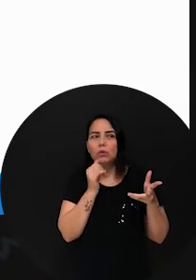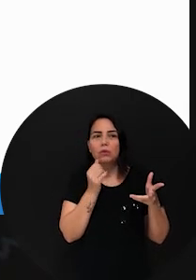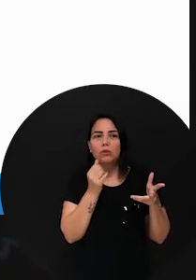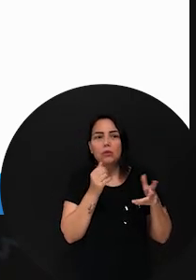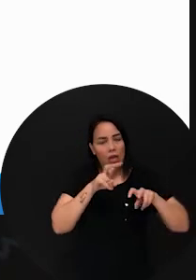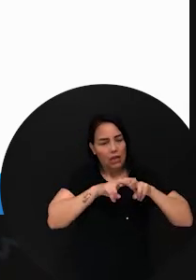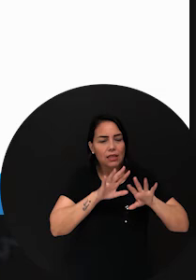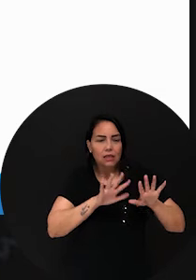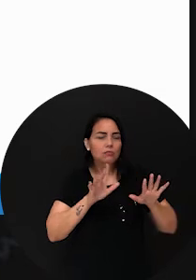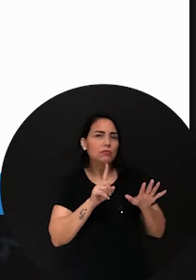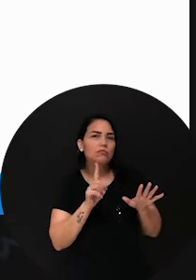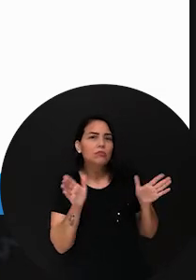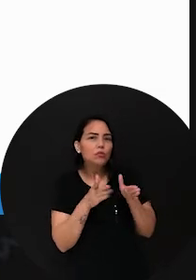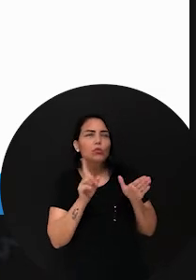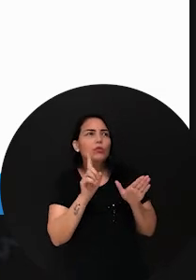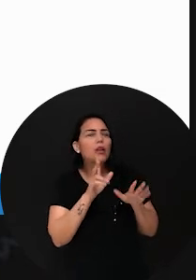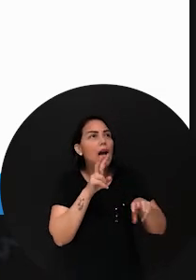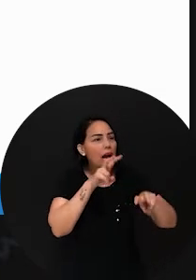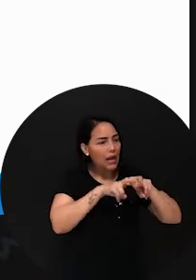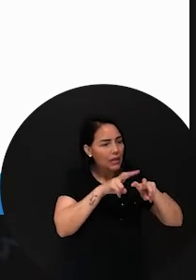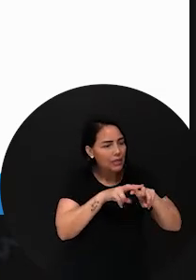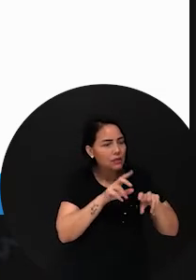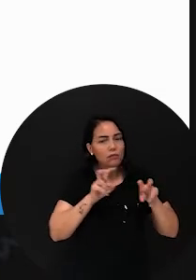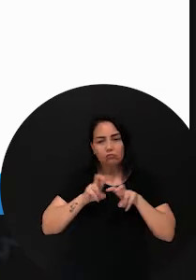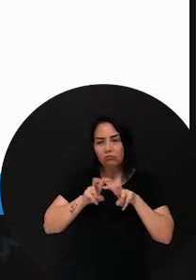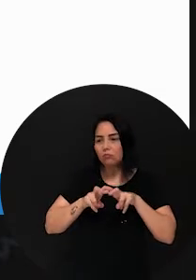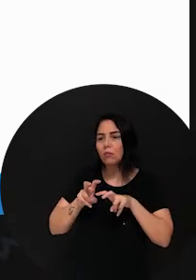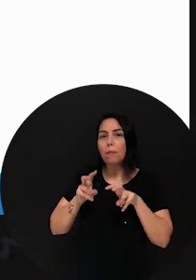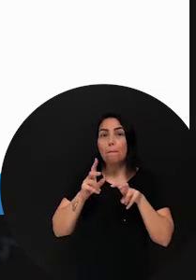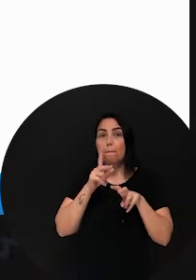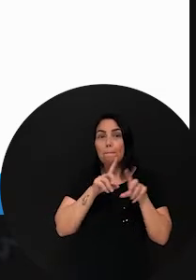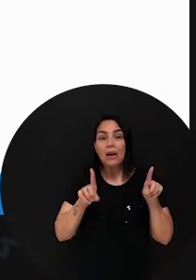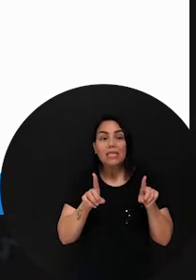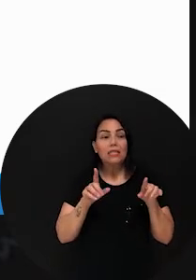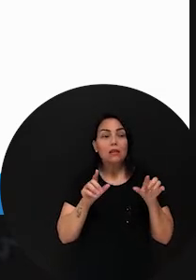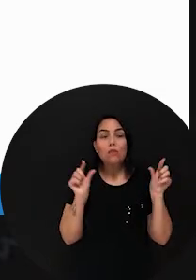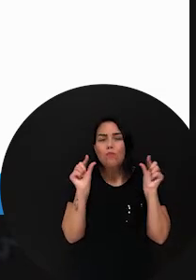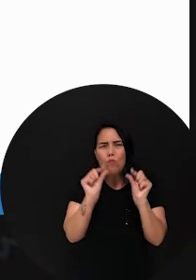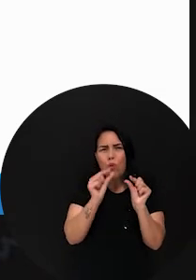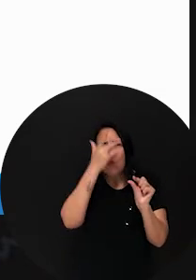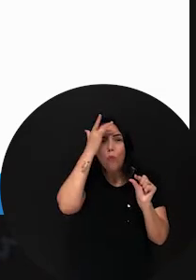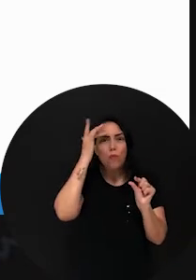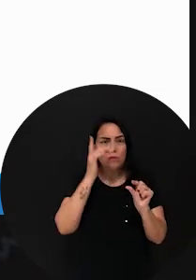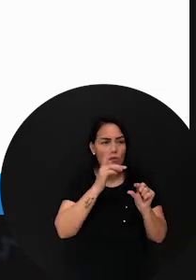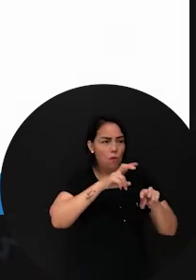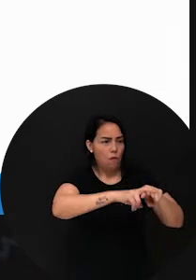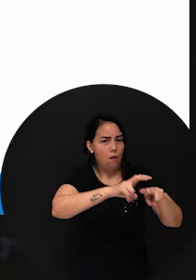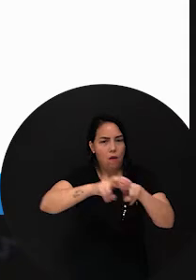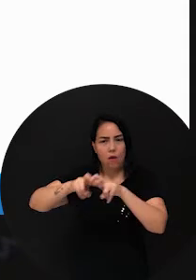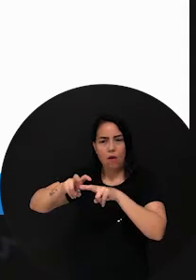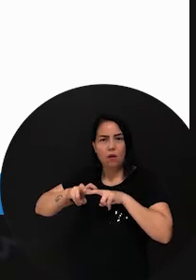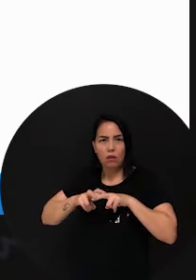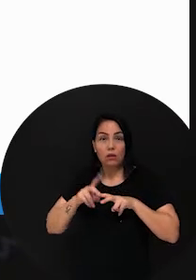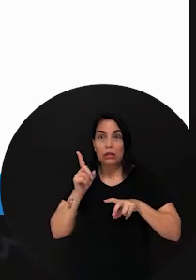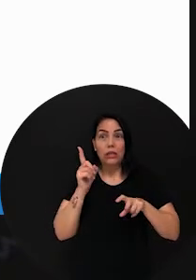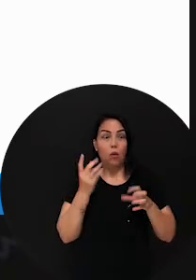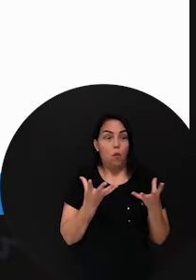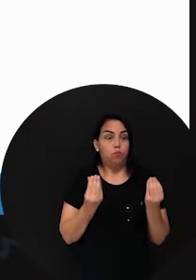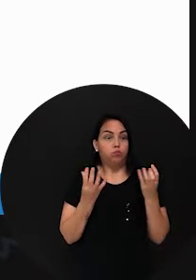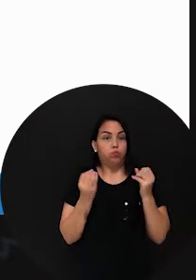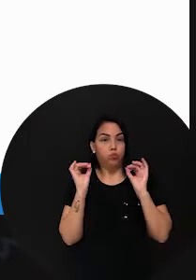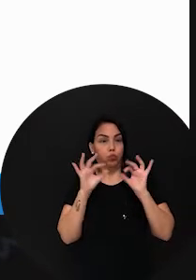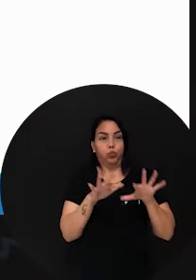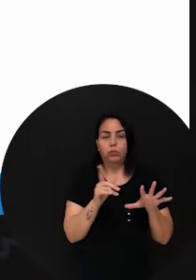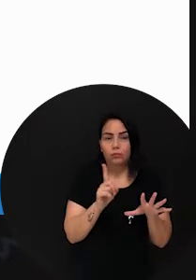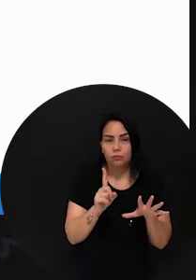novembro, presencial. Caso, né, a gente não consiga, ele vai acontecer da mesma maneira que aconteceu a mostra, né,